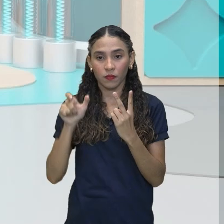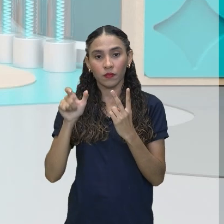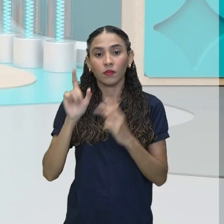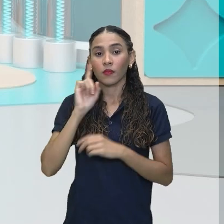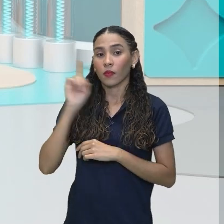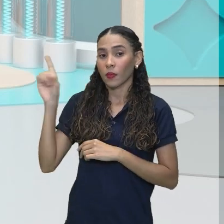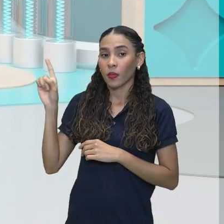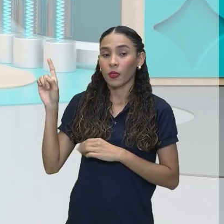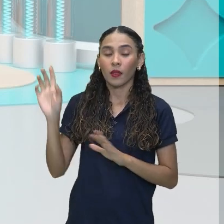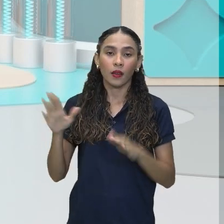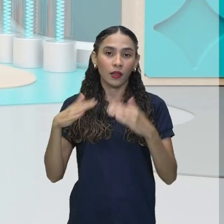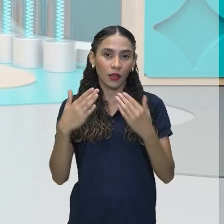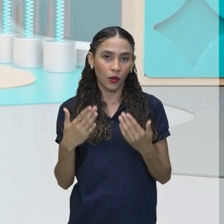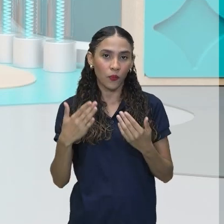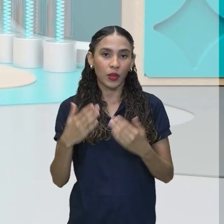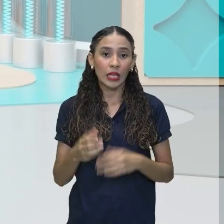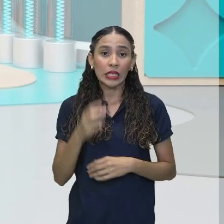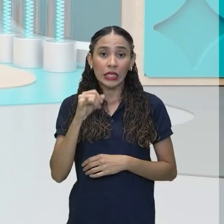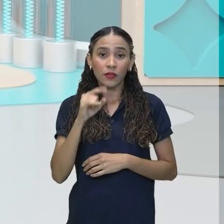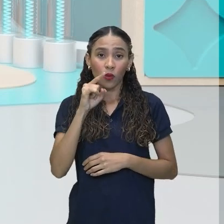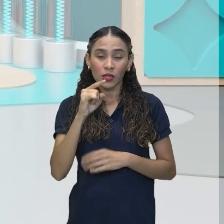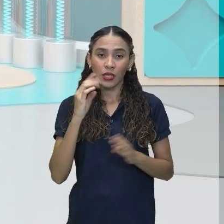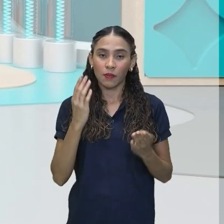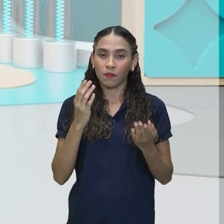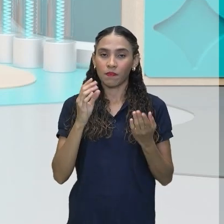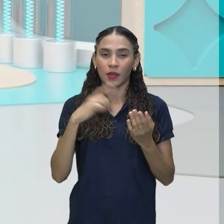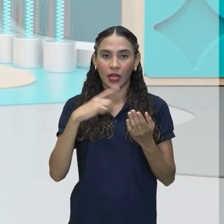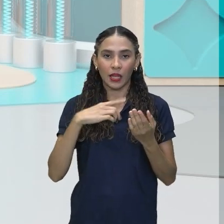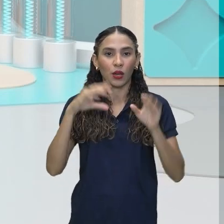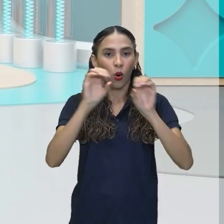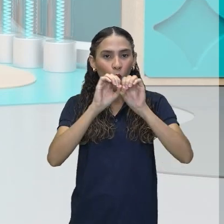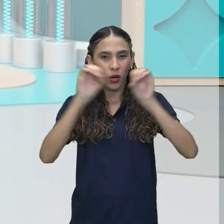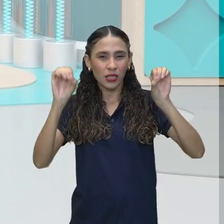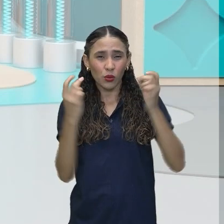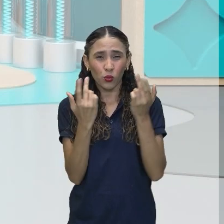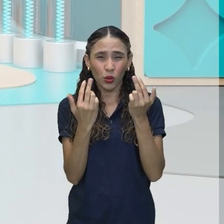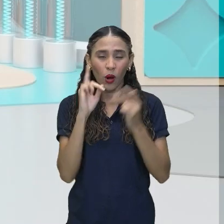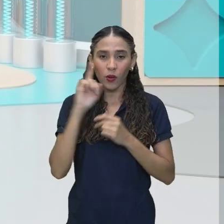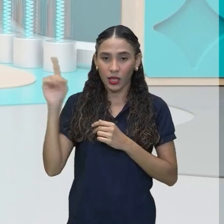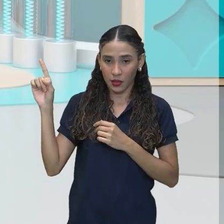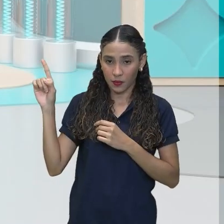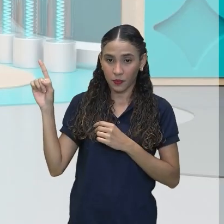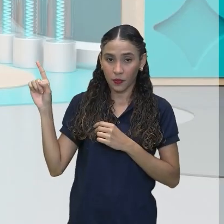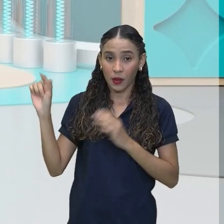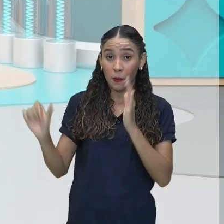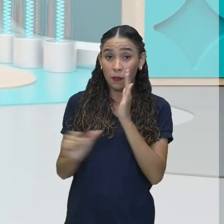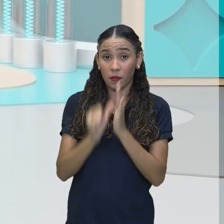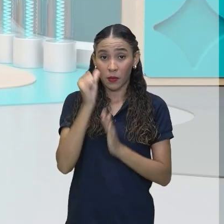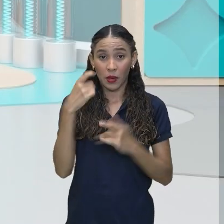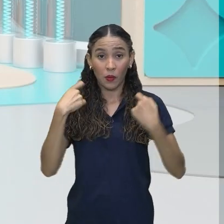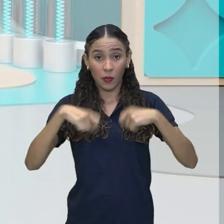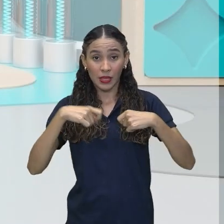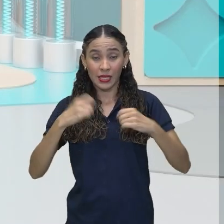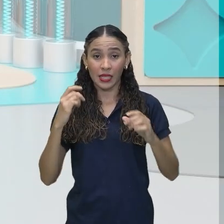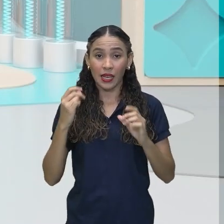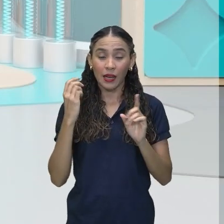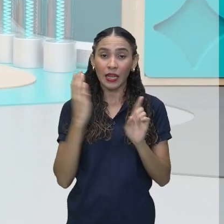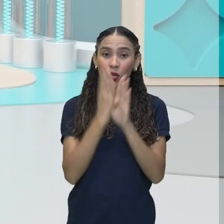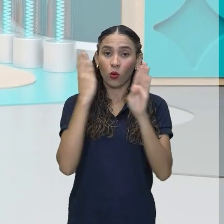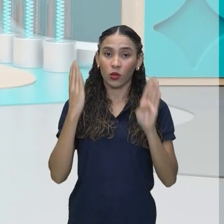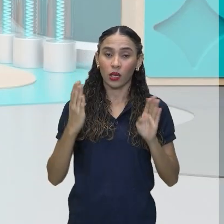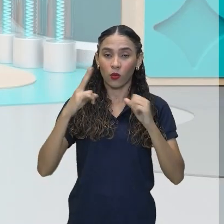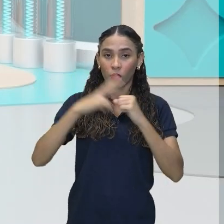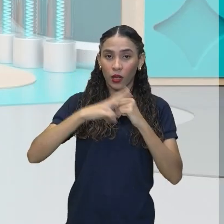geral é o seguinte, quando você está diante de uma oração, como essa aqui que nós observamos aqui, primeiro passo é identificar o verbo, que